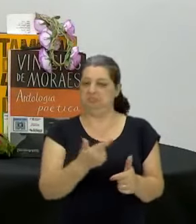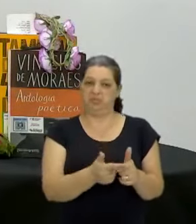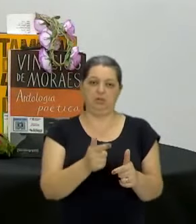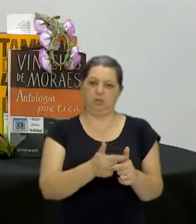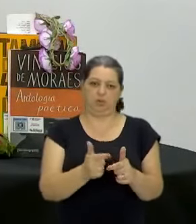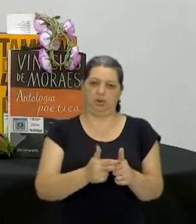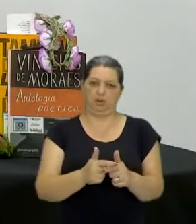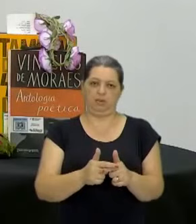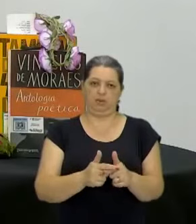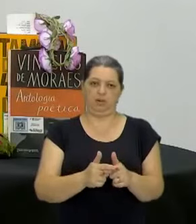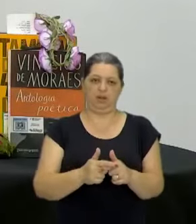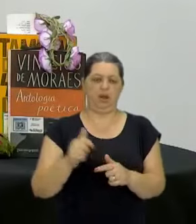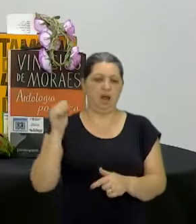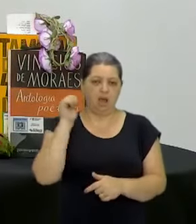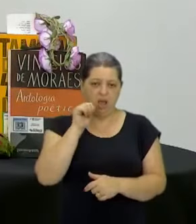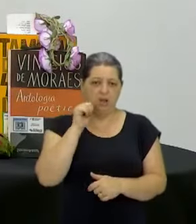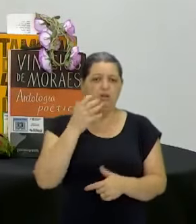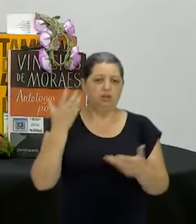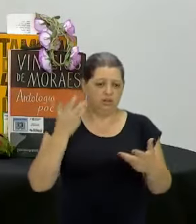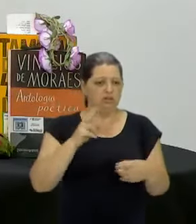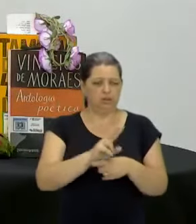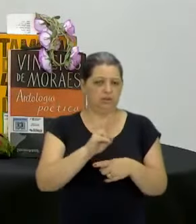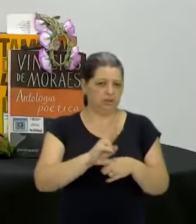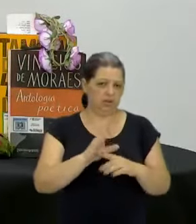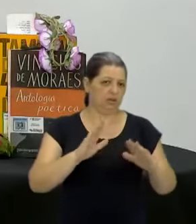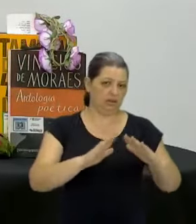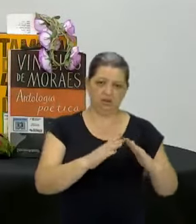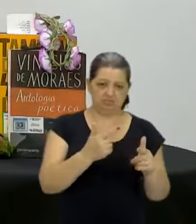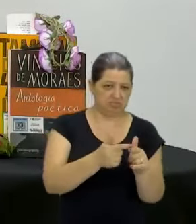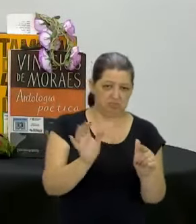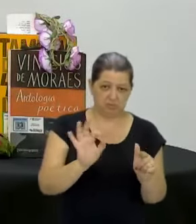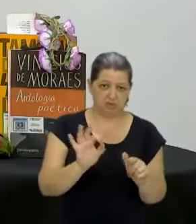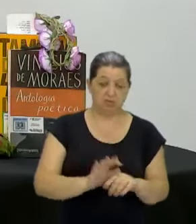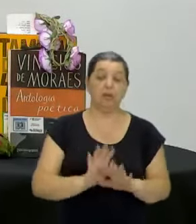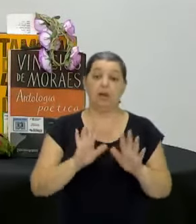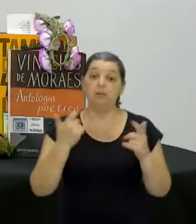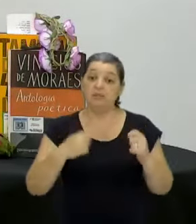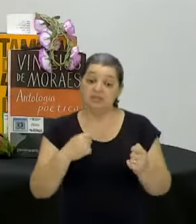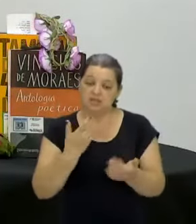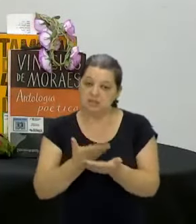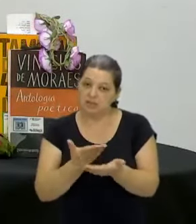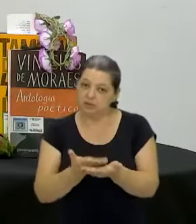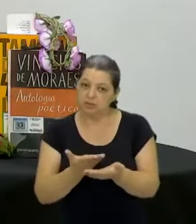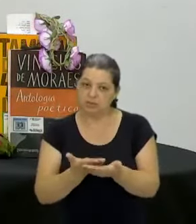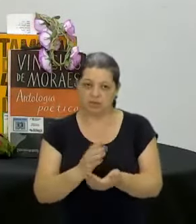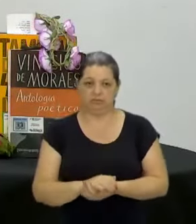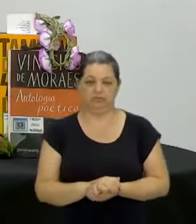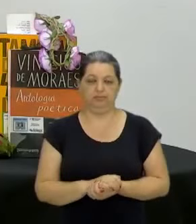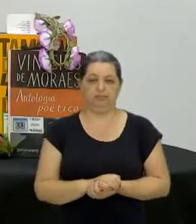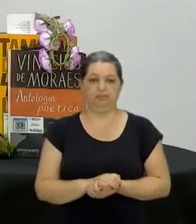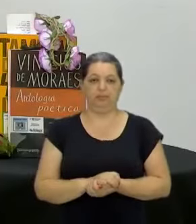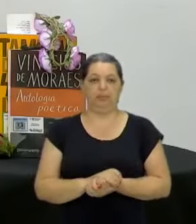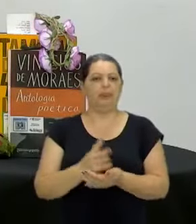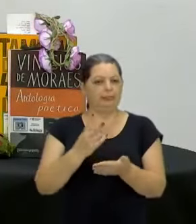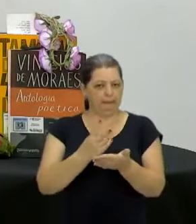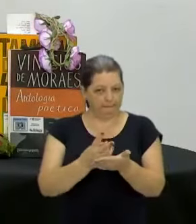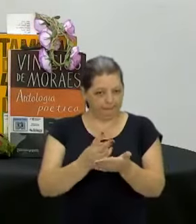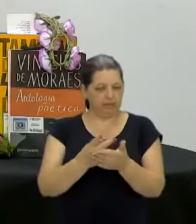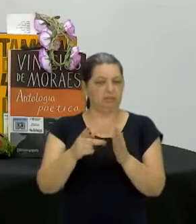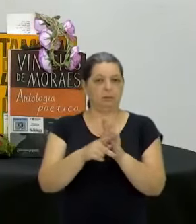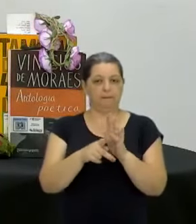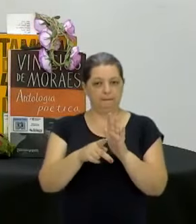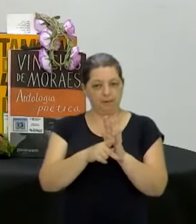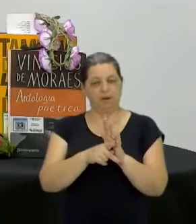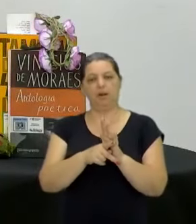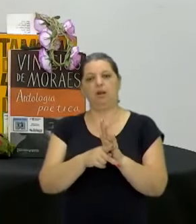aluna que quer ser dona de casa. Gente que quer ser. Mas sempre falava assim: ó, você tem que estudar. Mesmo que você queira desempenhar essa função